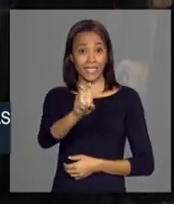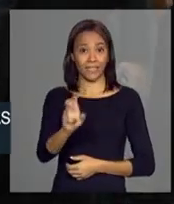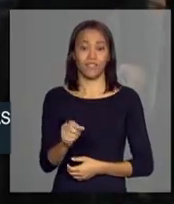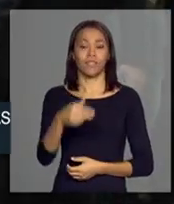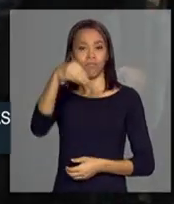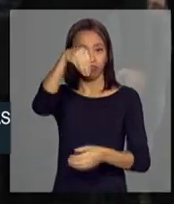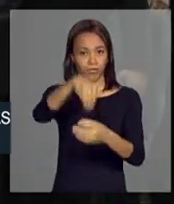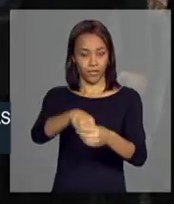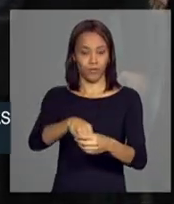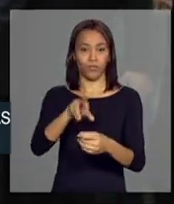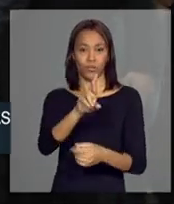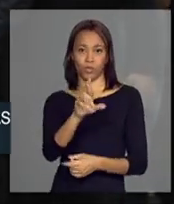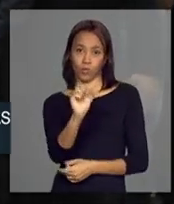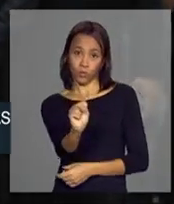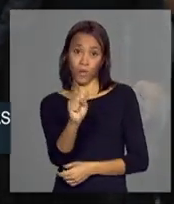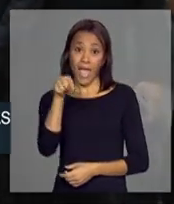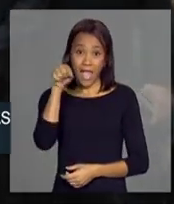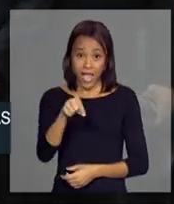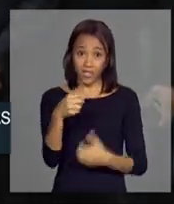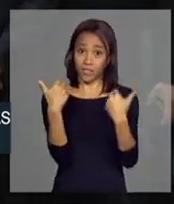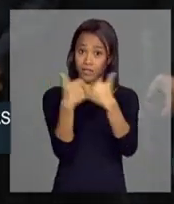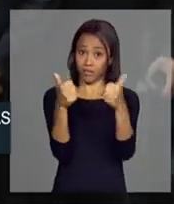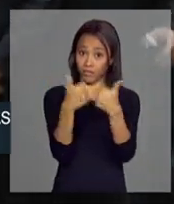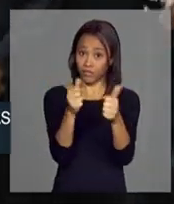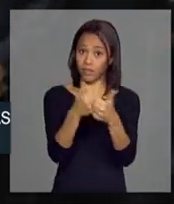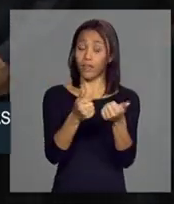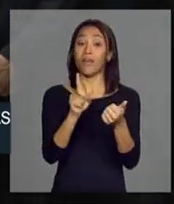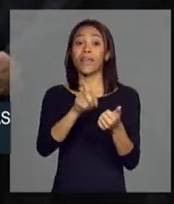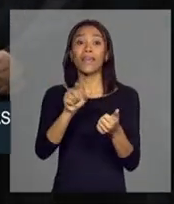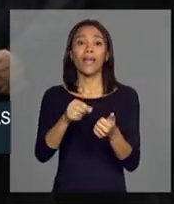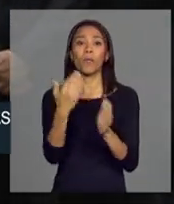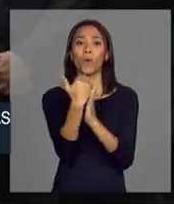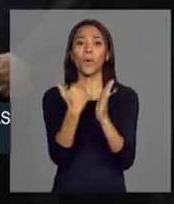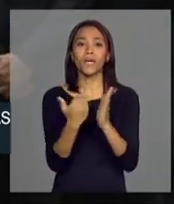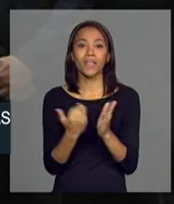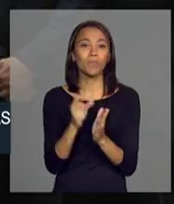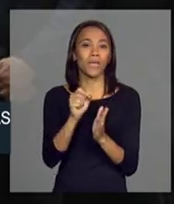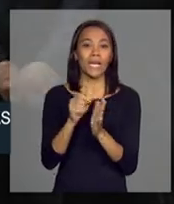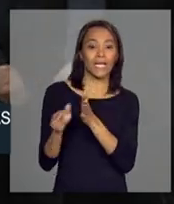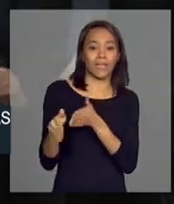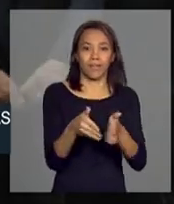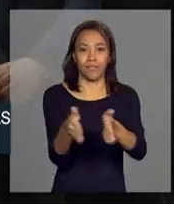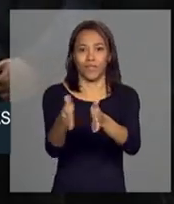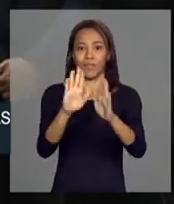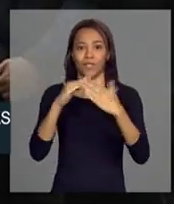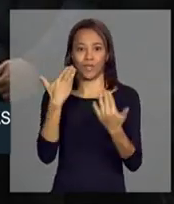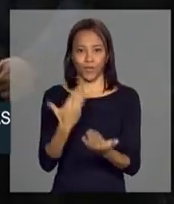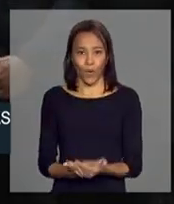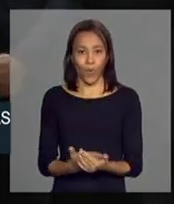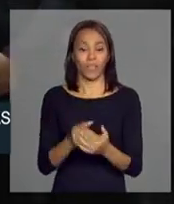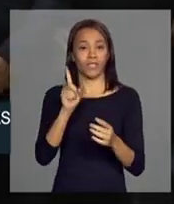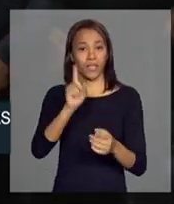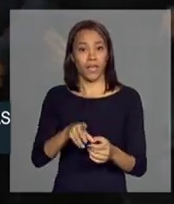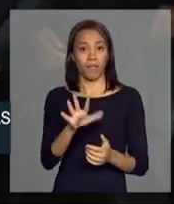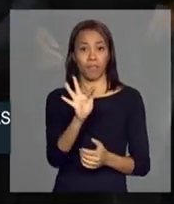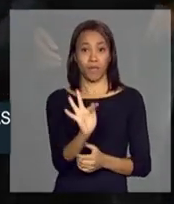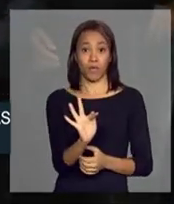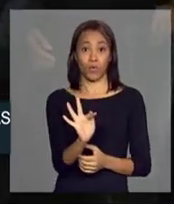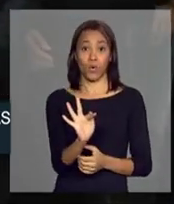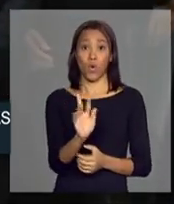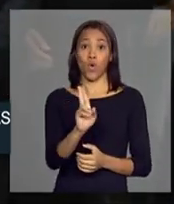sul veículos que fazem parte do programa caminho da escola coordenado pelo fundo nacional de desenvolvimento